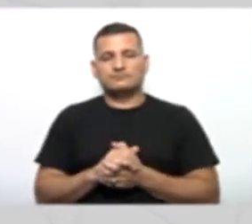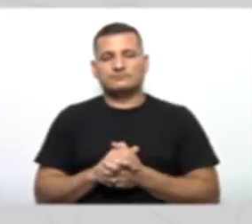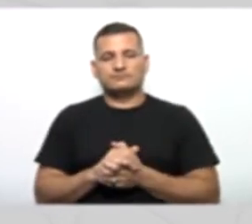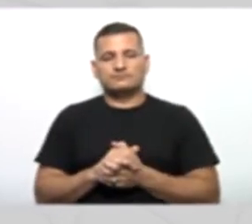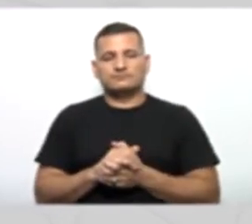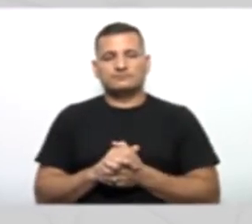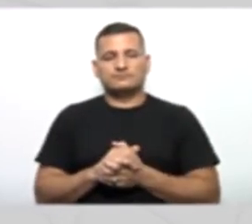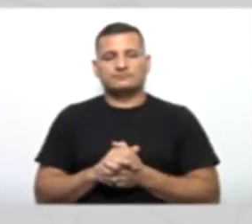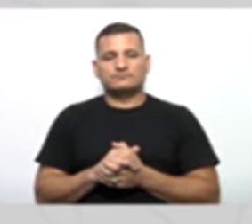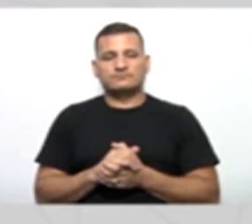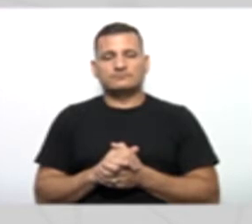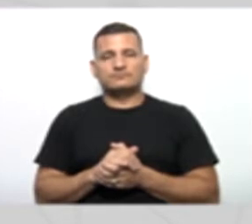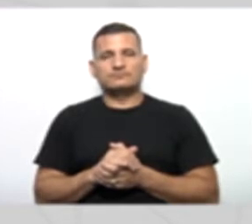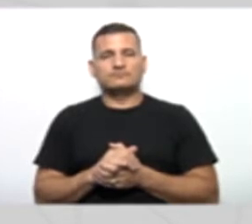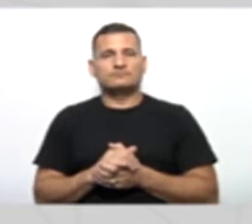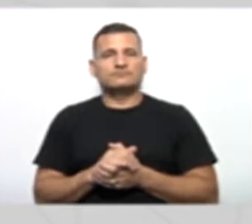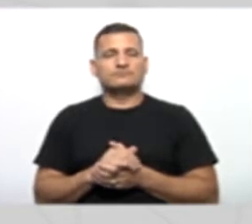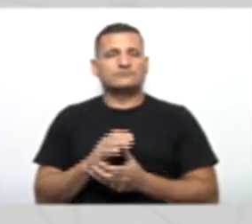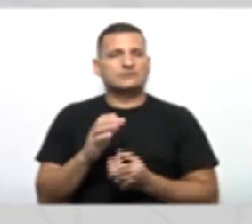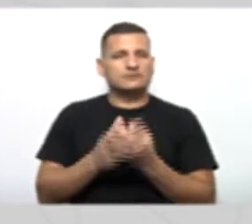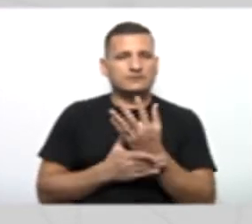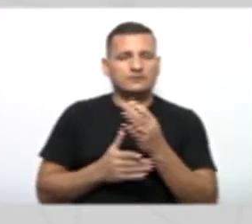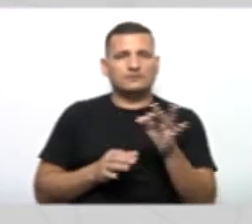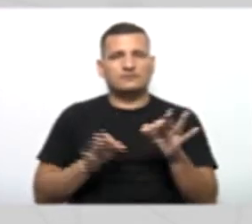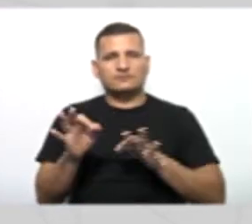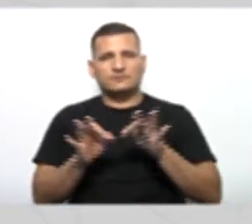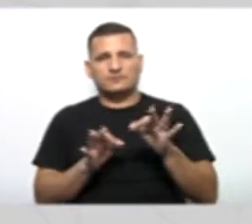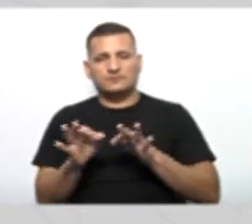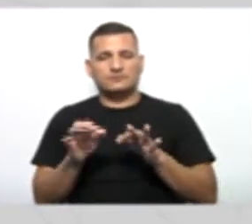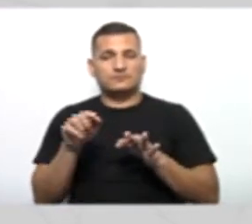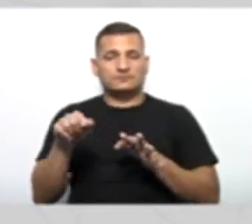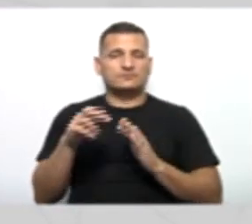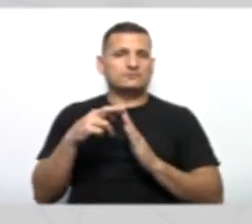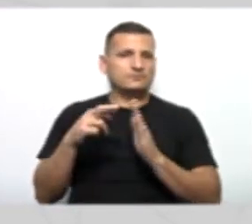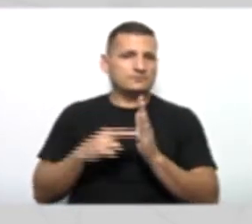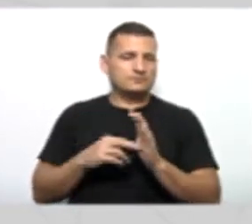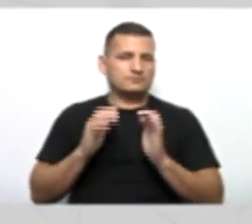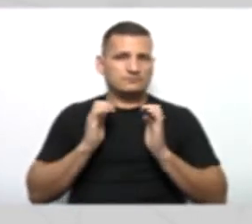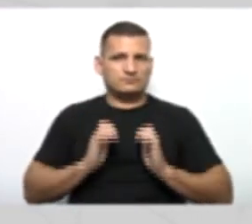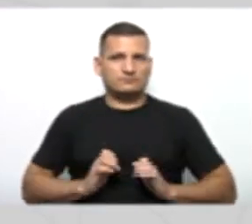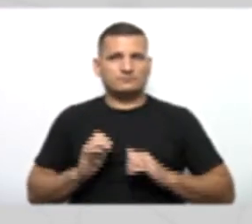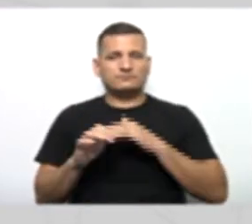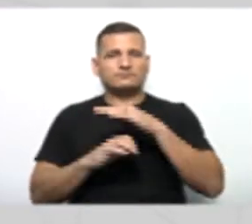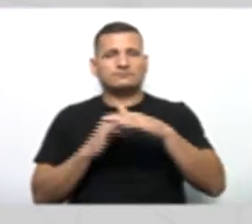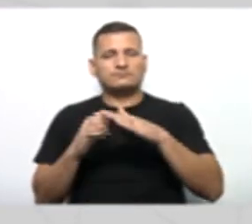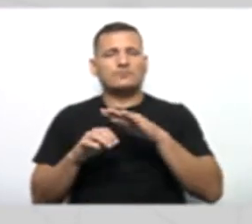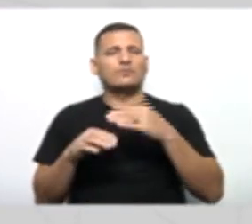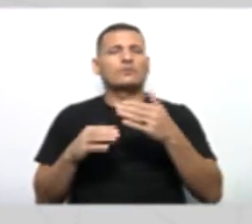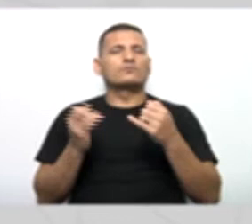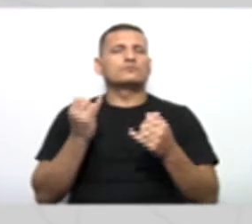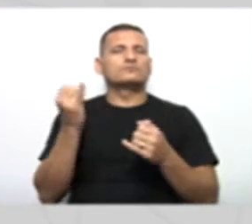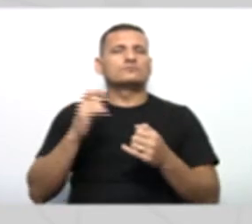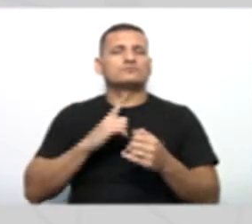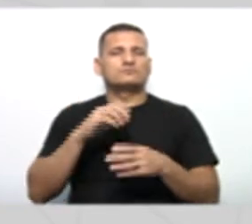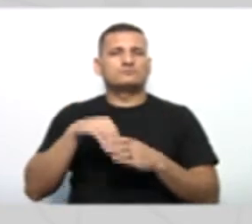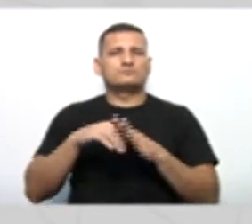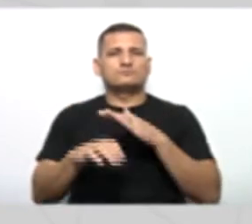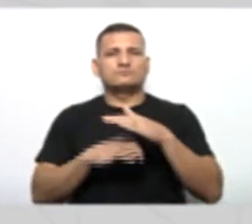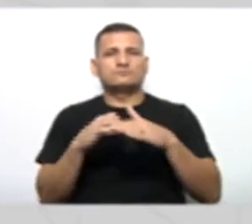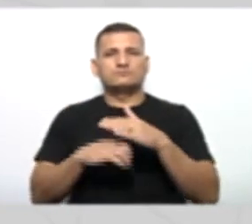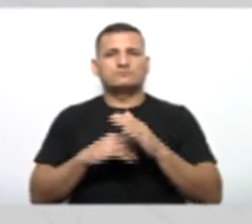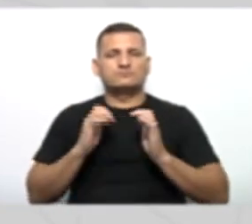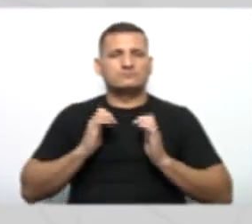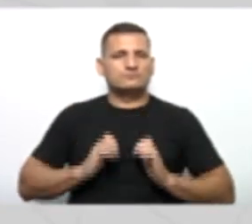é realizar fazer laborar esse código de ética para a empresa qual a importância de se ter um código de ética